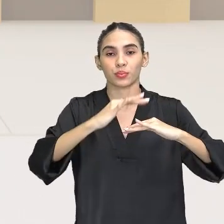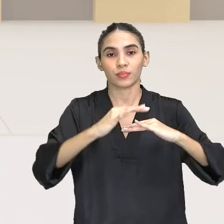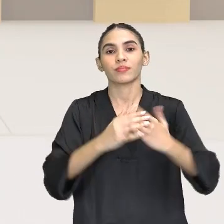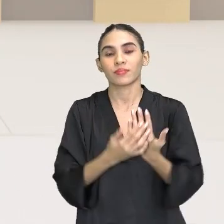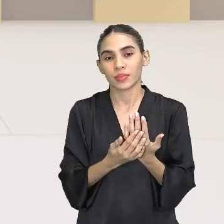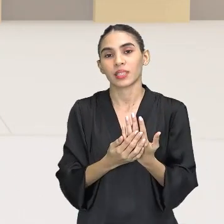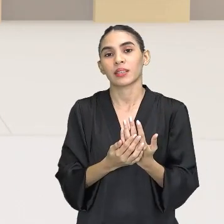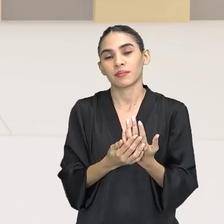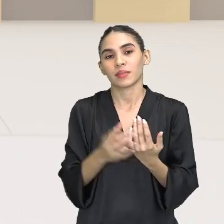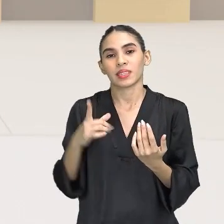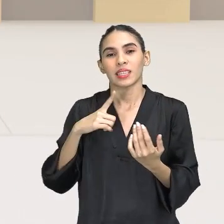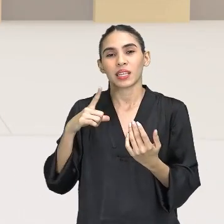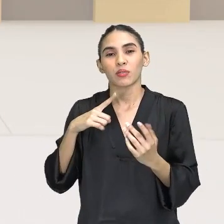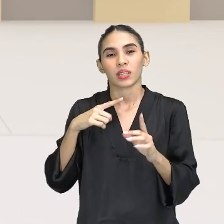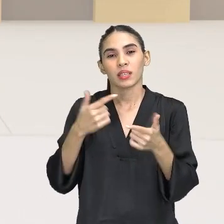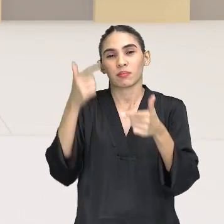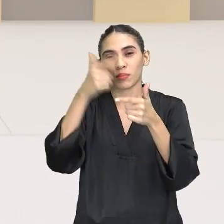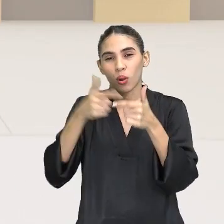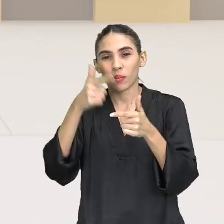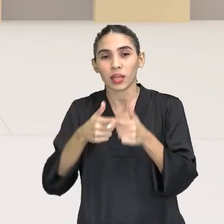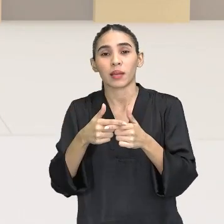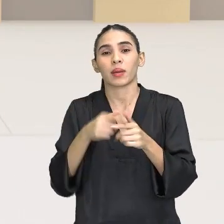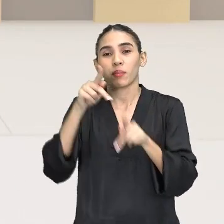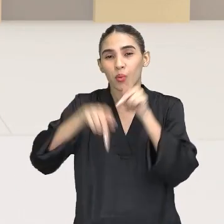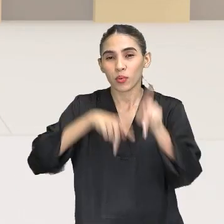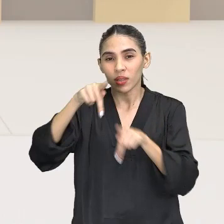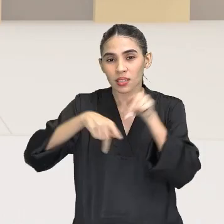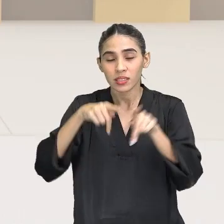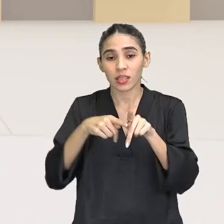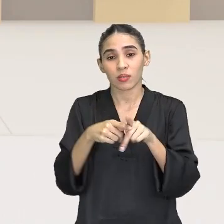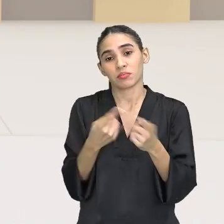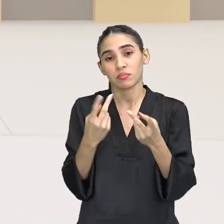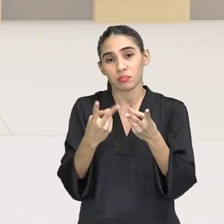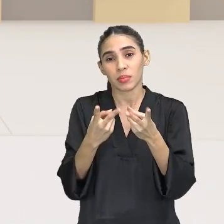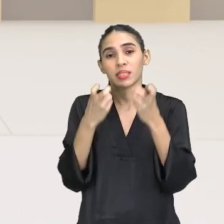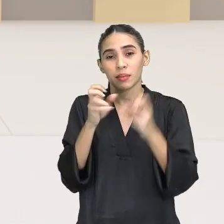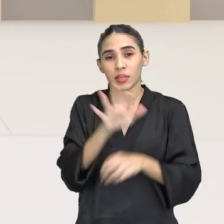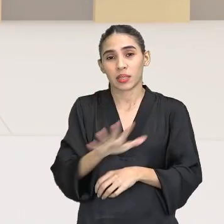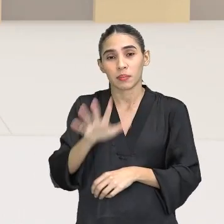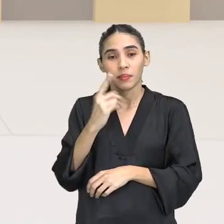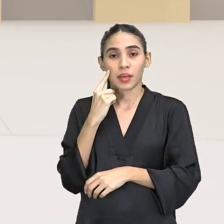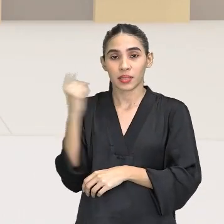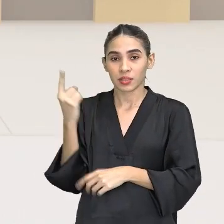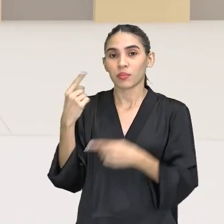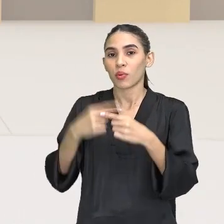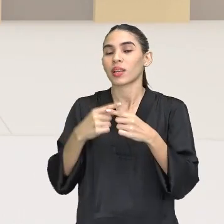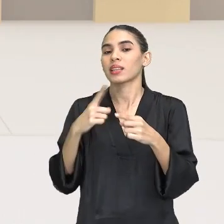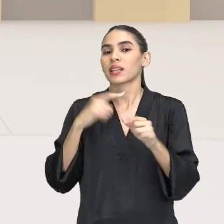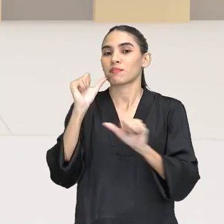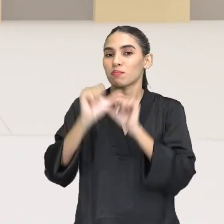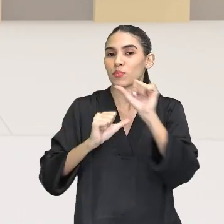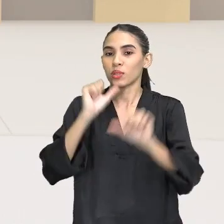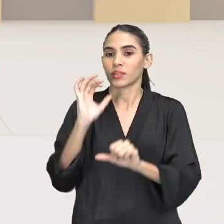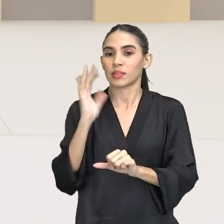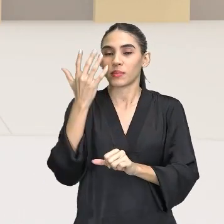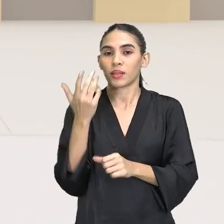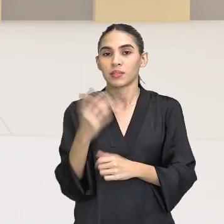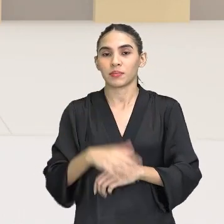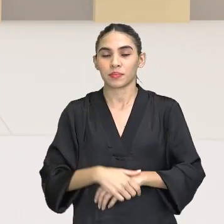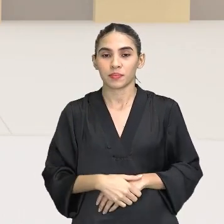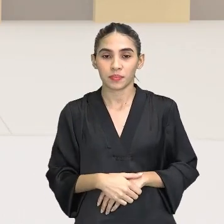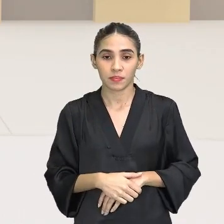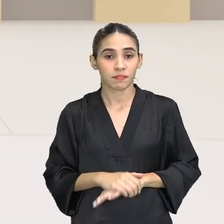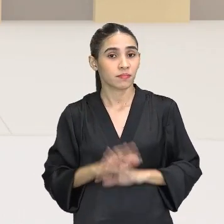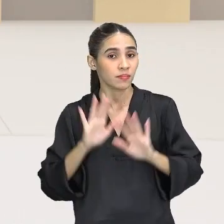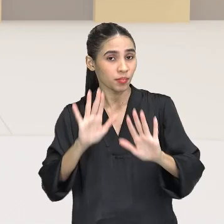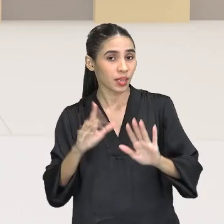afetando a população, como a gente observa nessa imagem, né? Tudo isso é devido aí às mudanças climáticas, como a gente pôde observar.